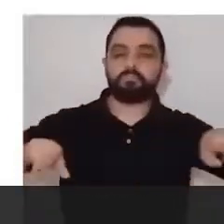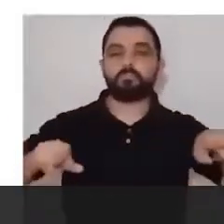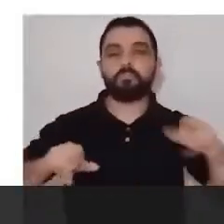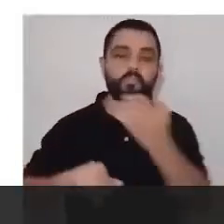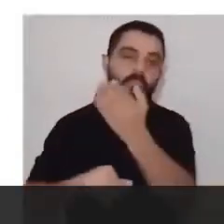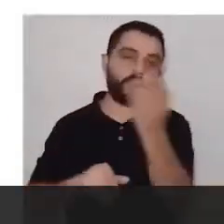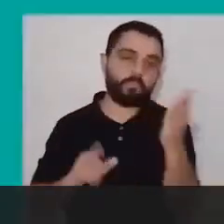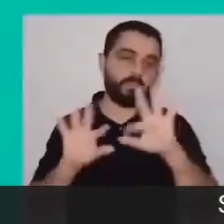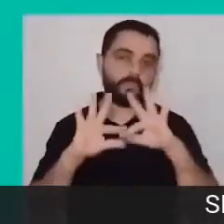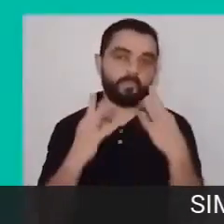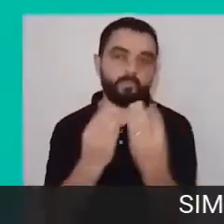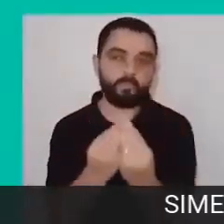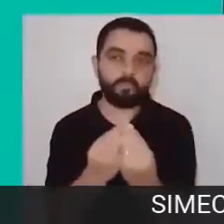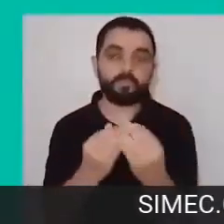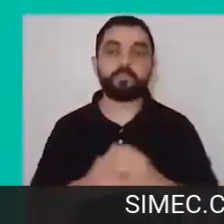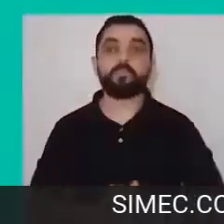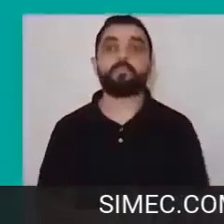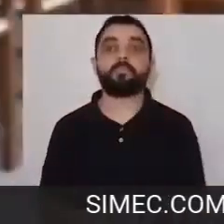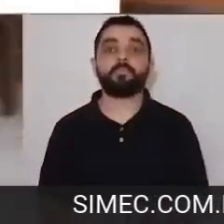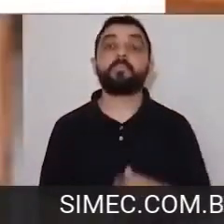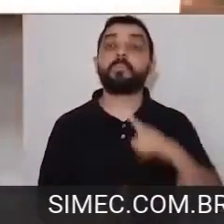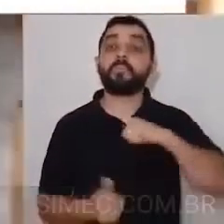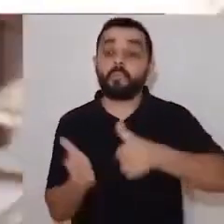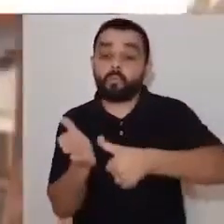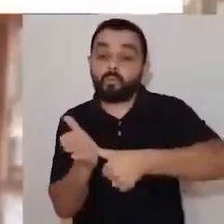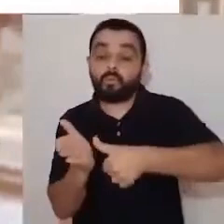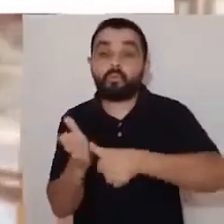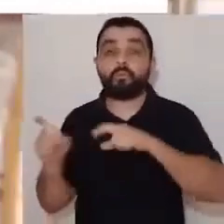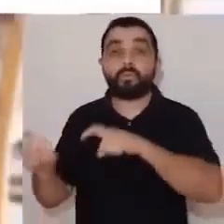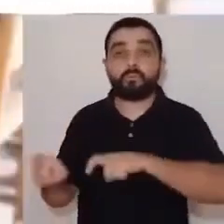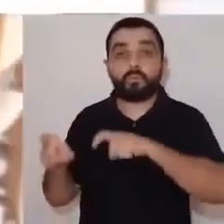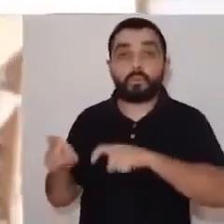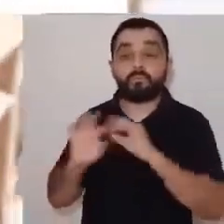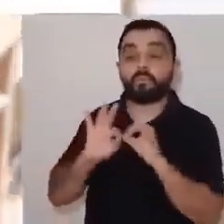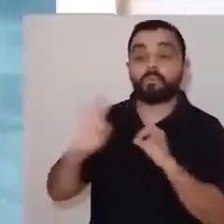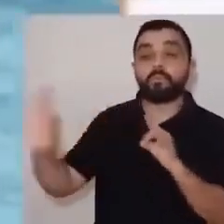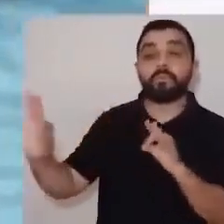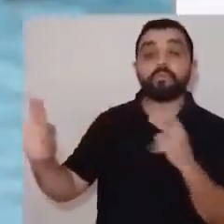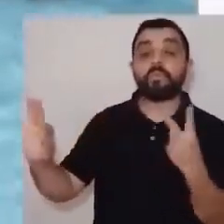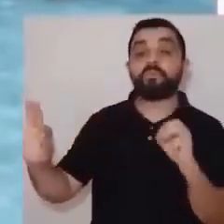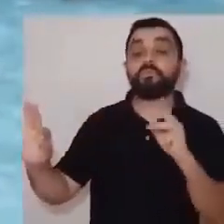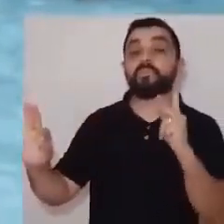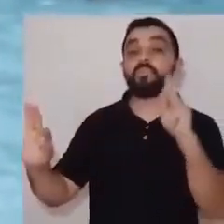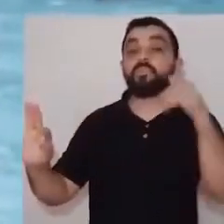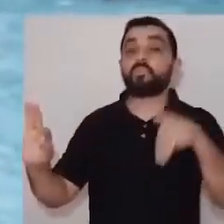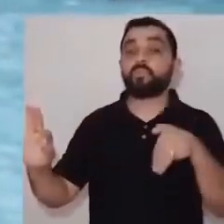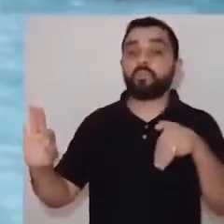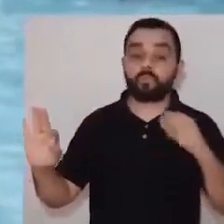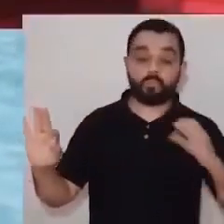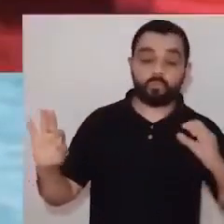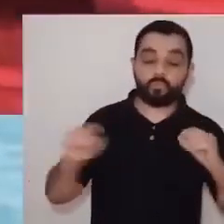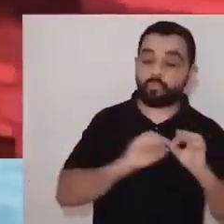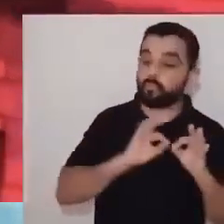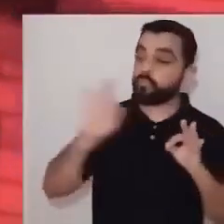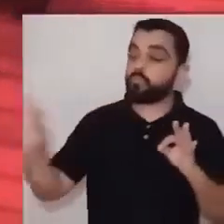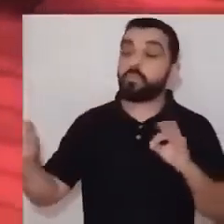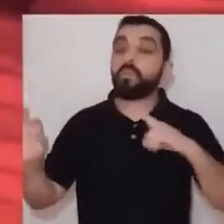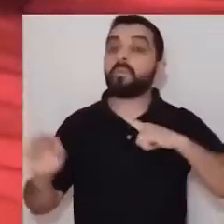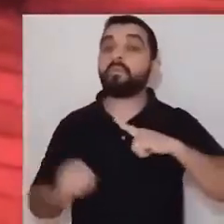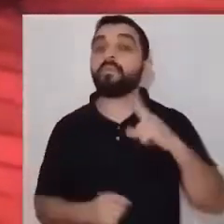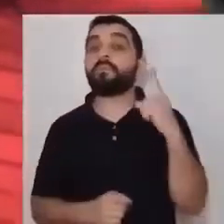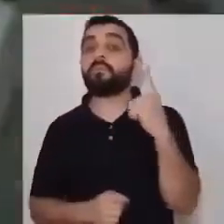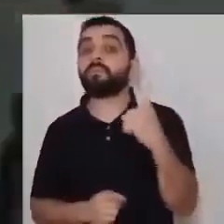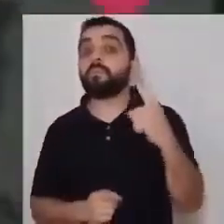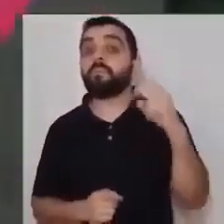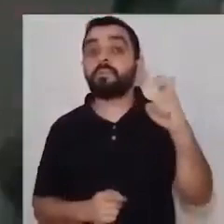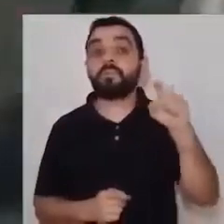família metalúrgica. O Metal Clube de Campo está localizado a 20 quilômetros de Curitiba e disponibiliza uma